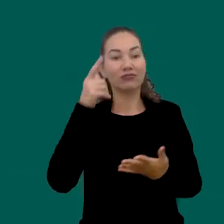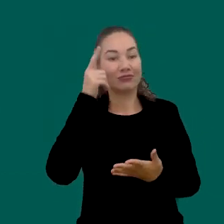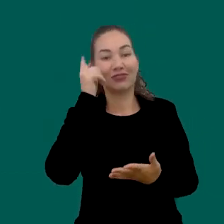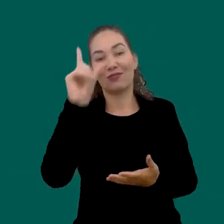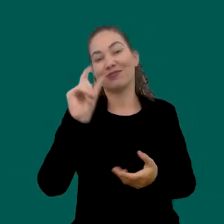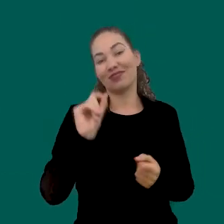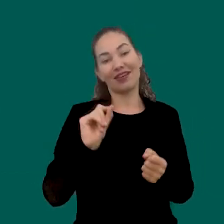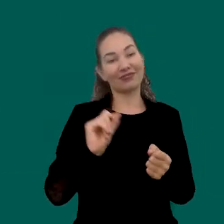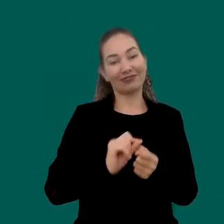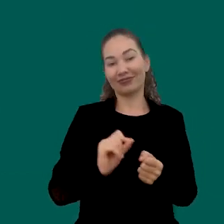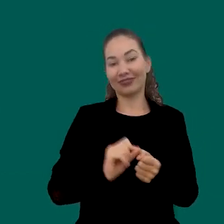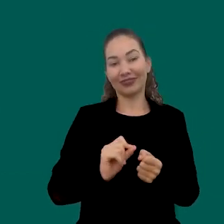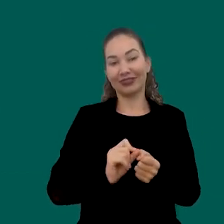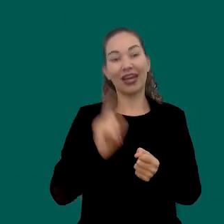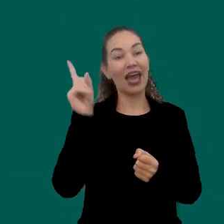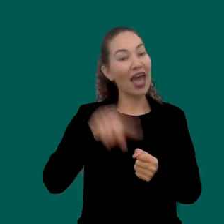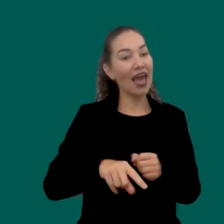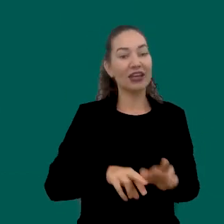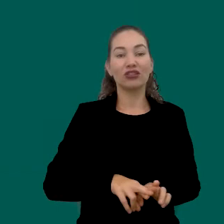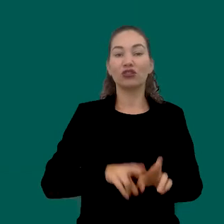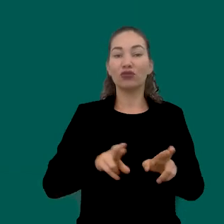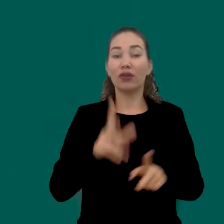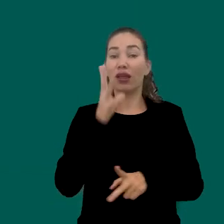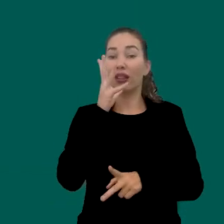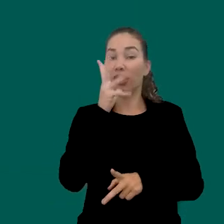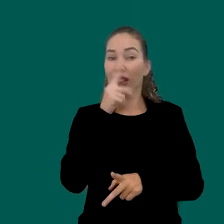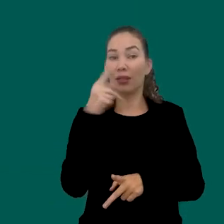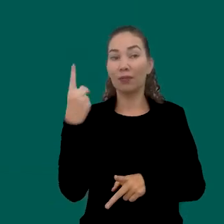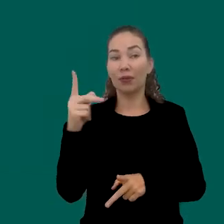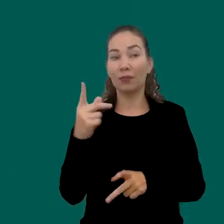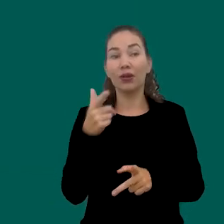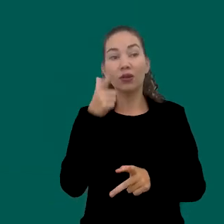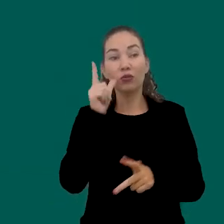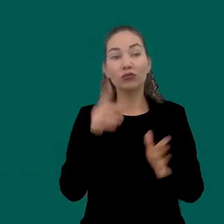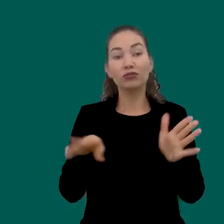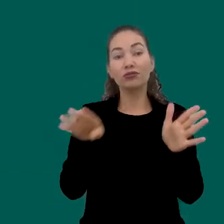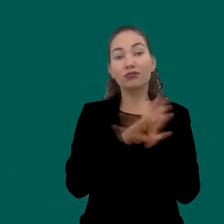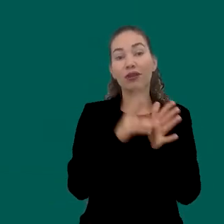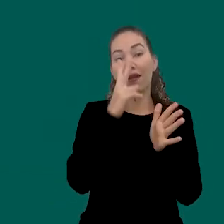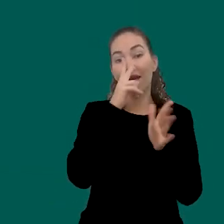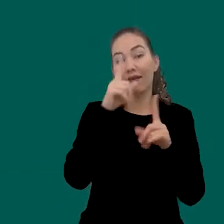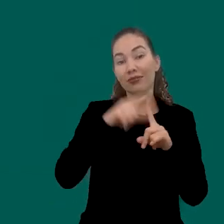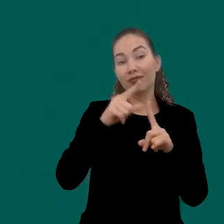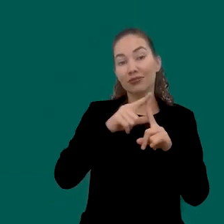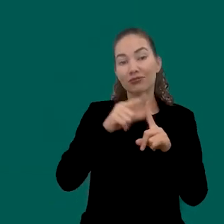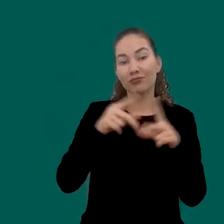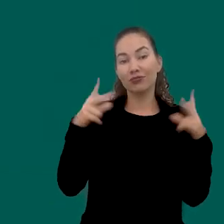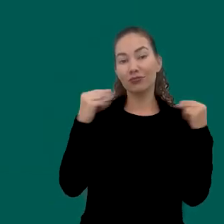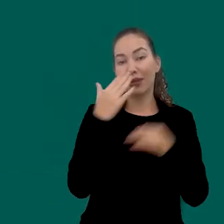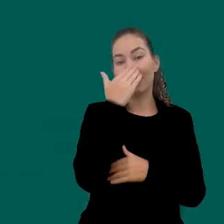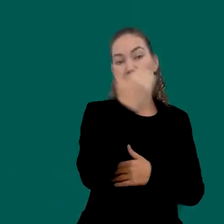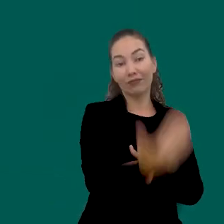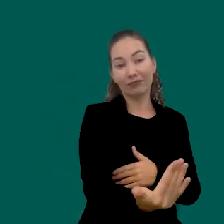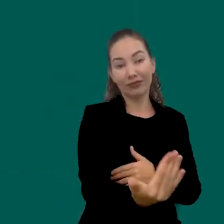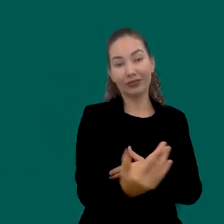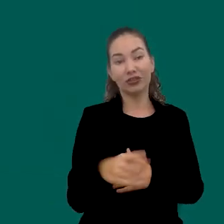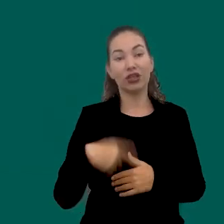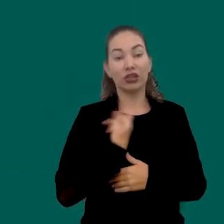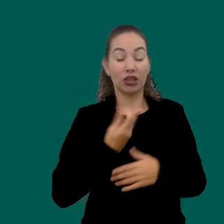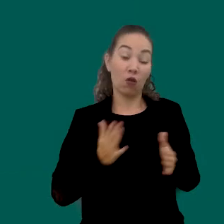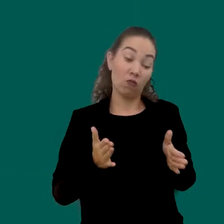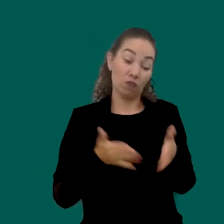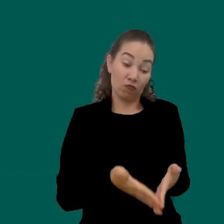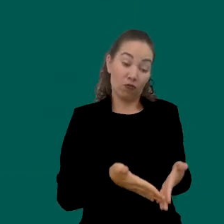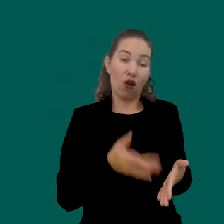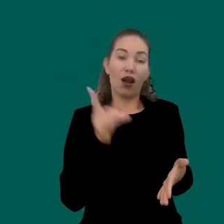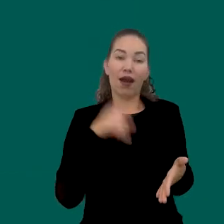entregar. Então é uma coisa que vai demorar para eles conseguir chegar com esse nível de entrega lá na ponta. Então o que a gente foca muito? A